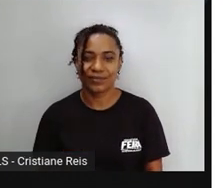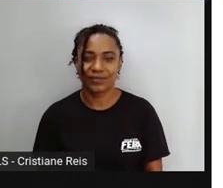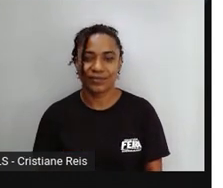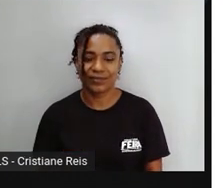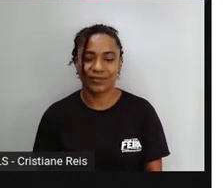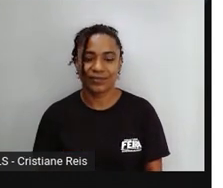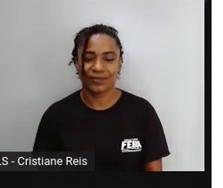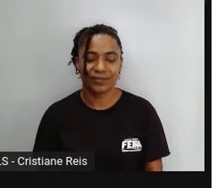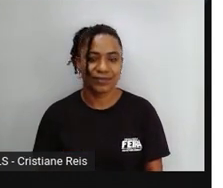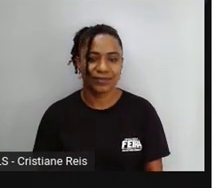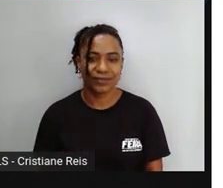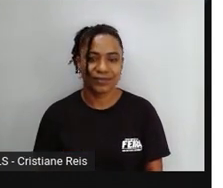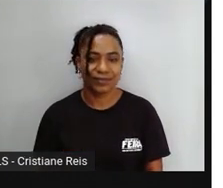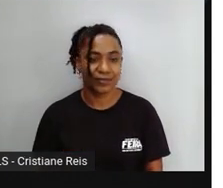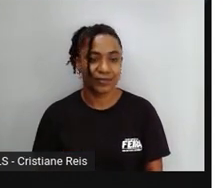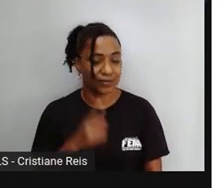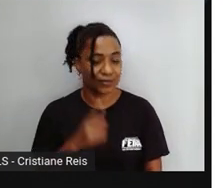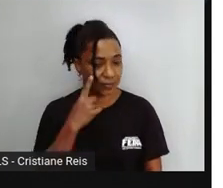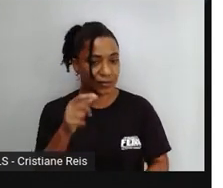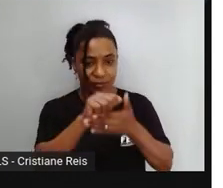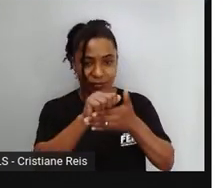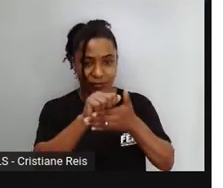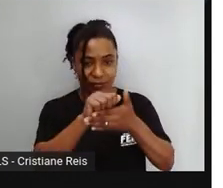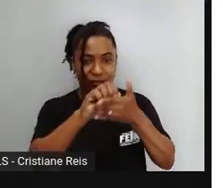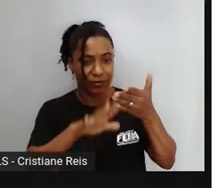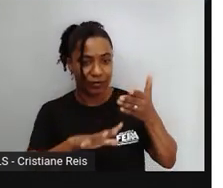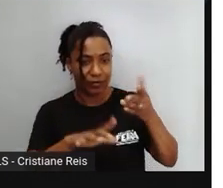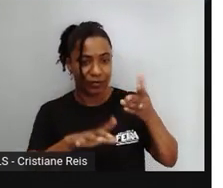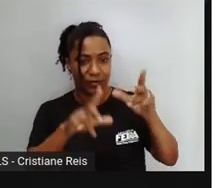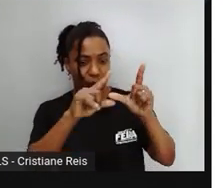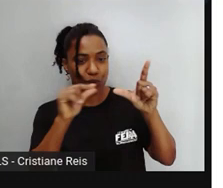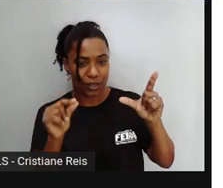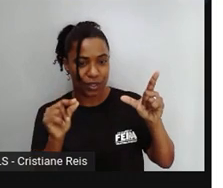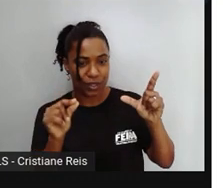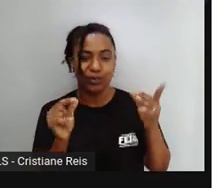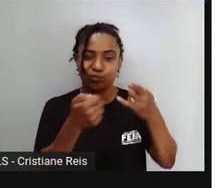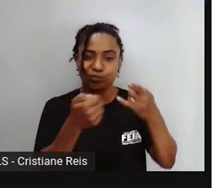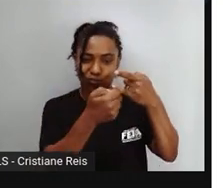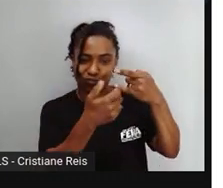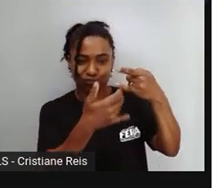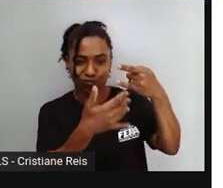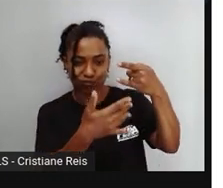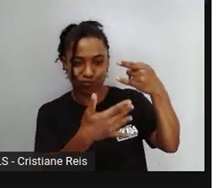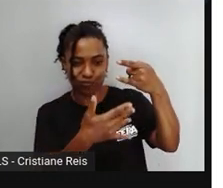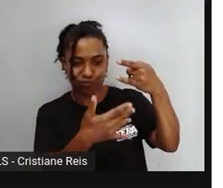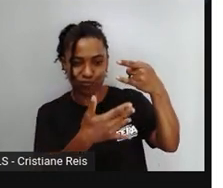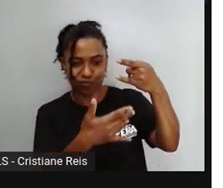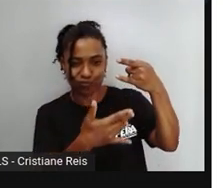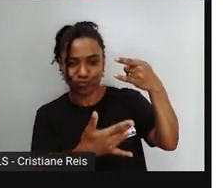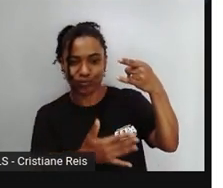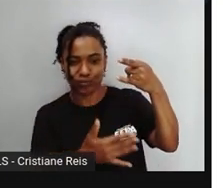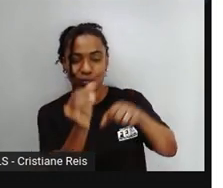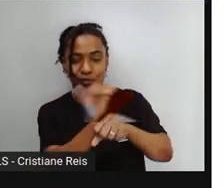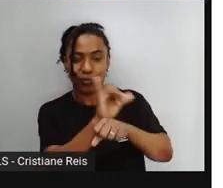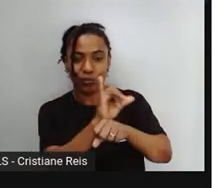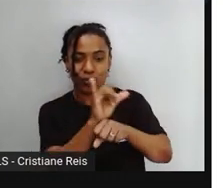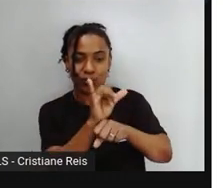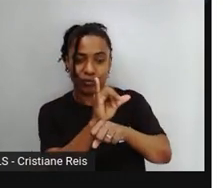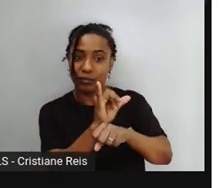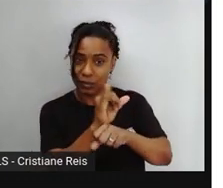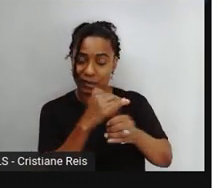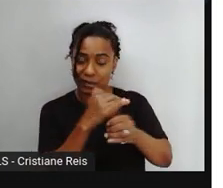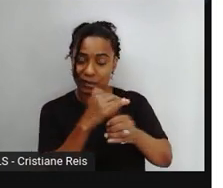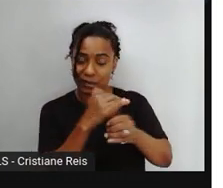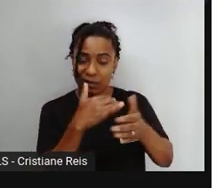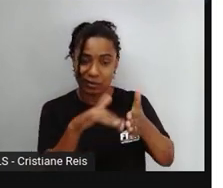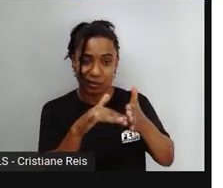Lembrando que o link dessa atividade está disponível lá no canal da Seduc no YouTube, para que vocês possam acessá-la e